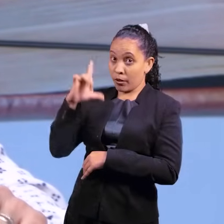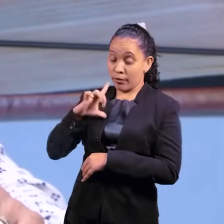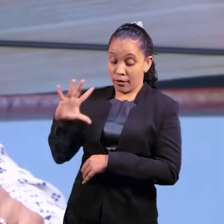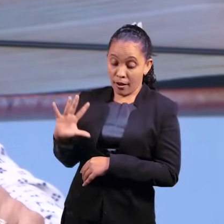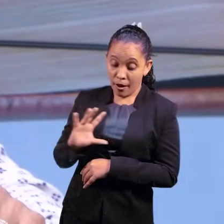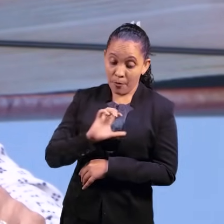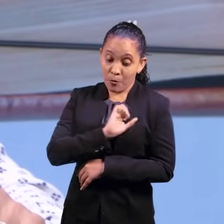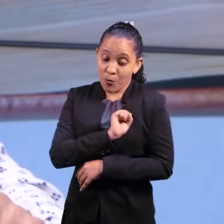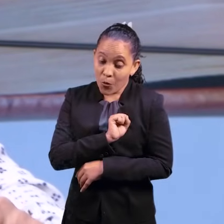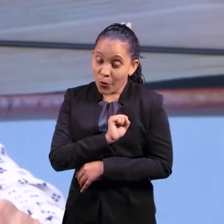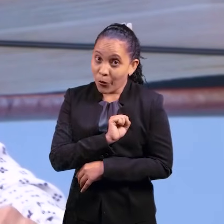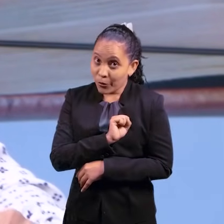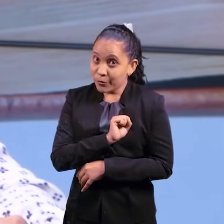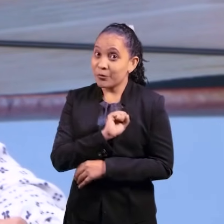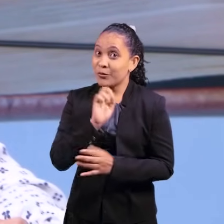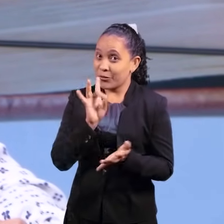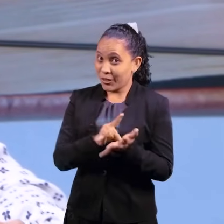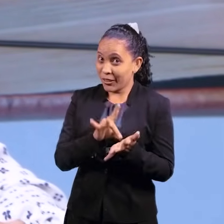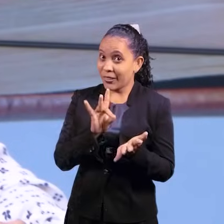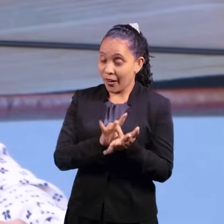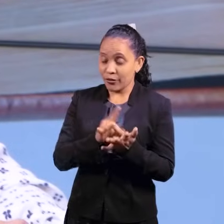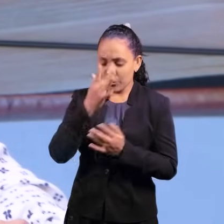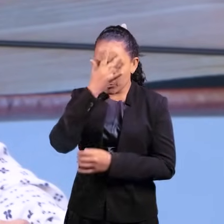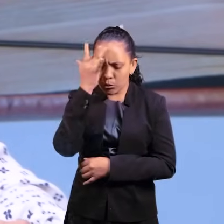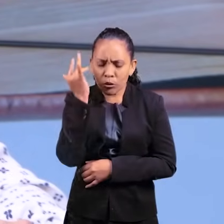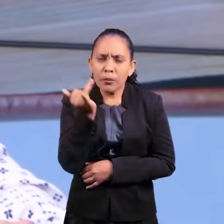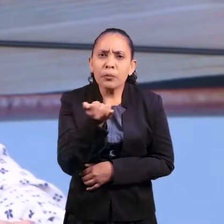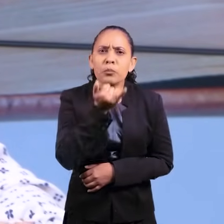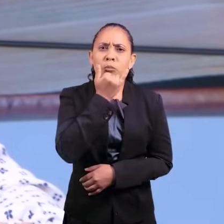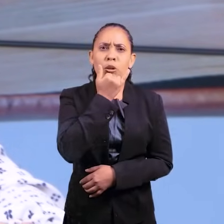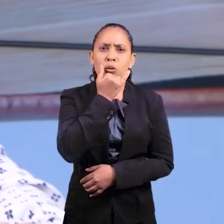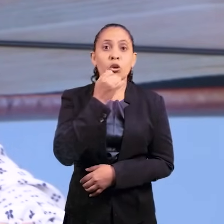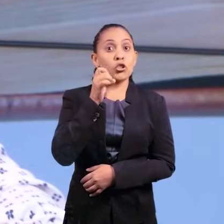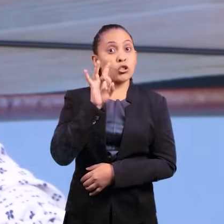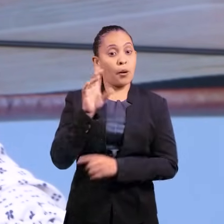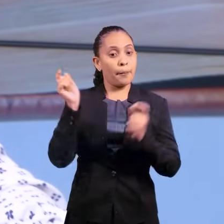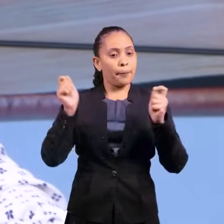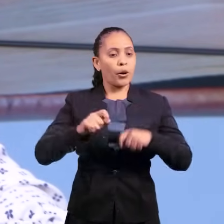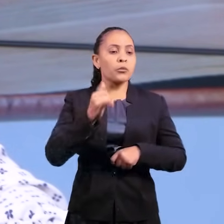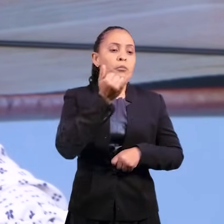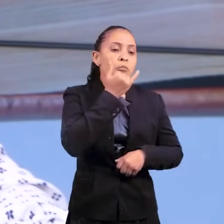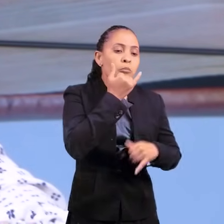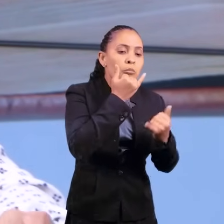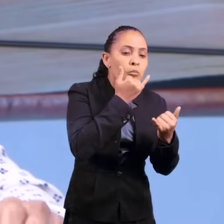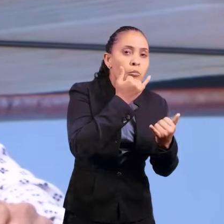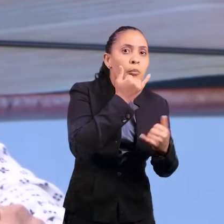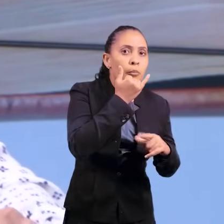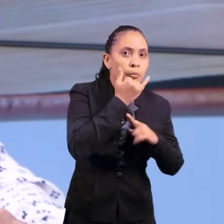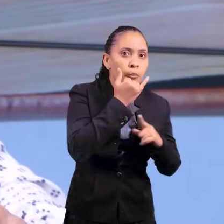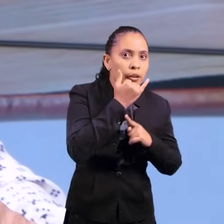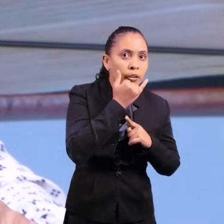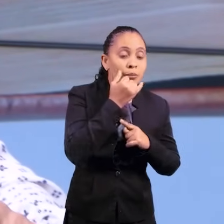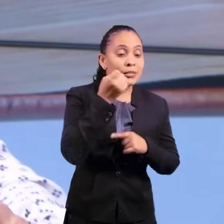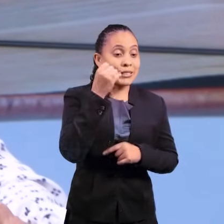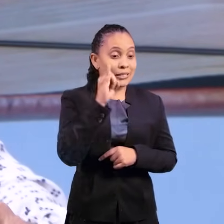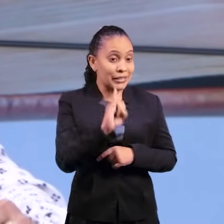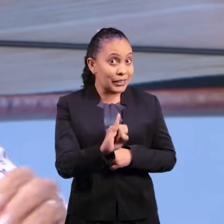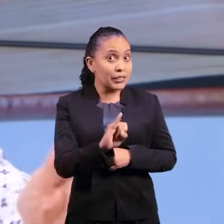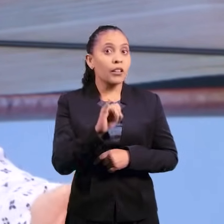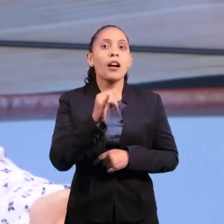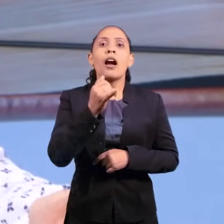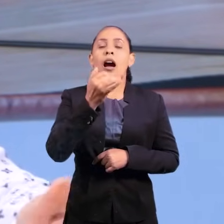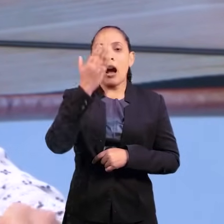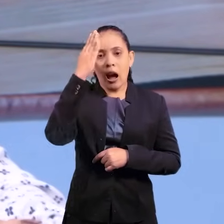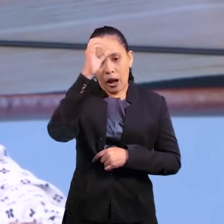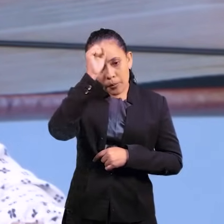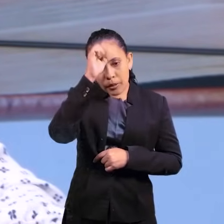amor no coração. Então, os perdoados só serão perdoados se perdoarem, diz a palavra. Então, sem